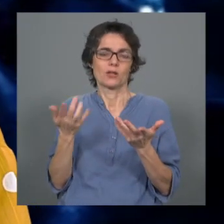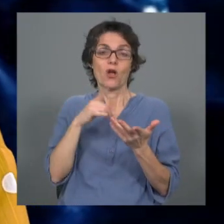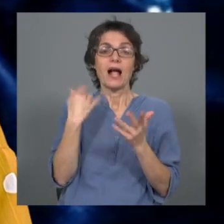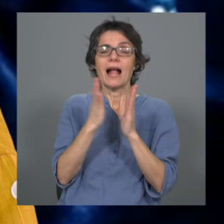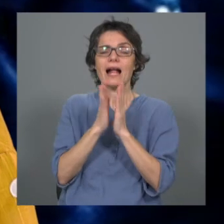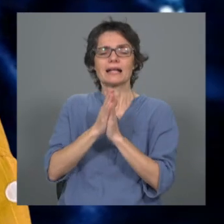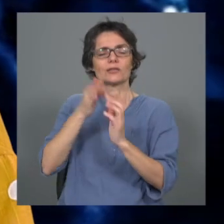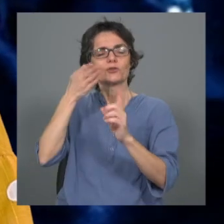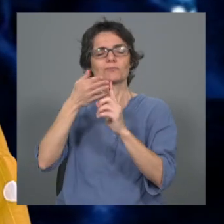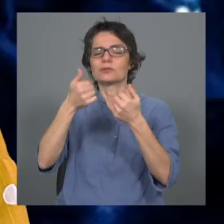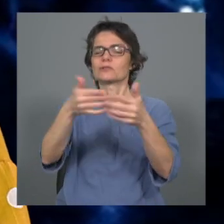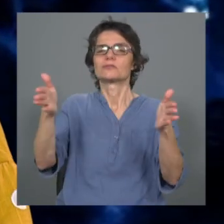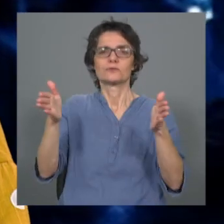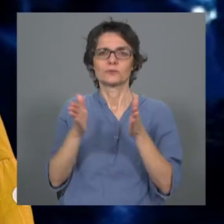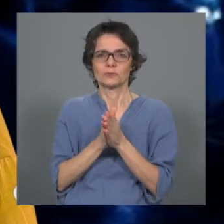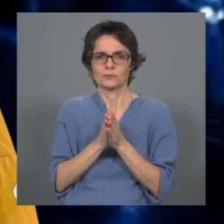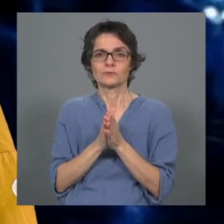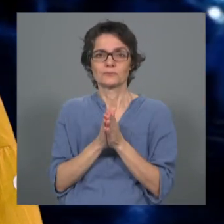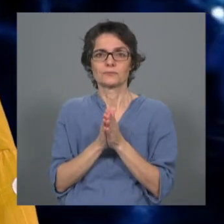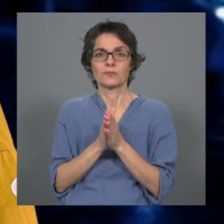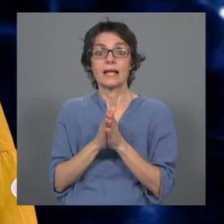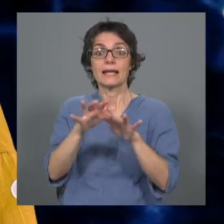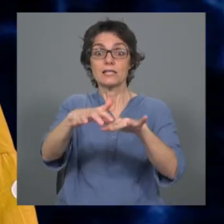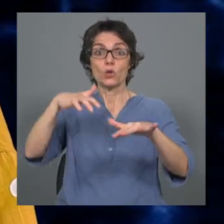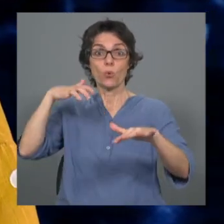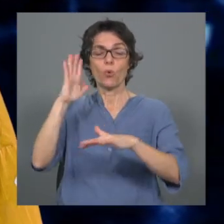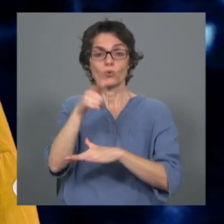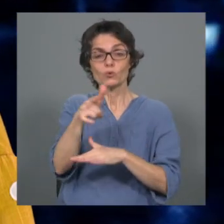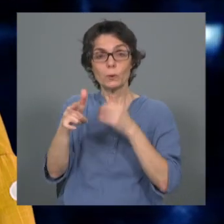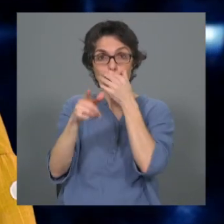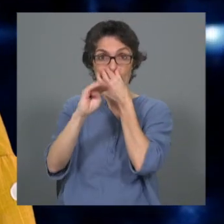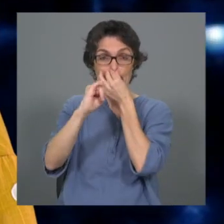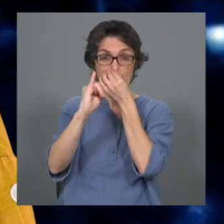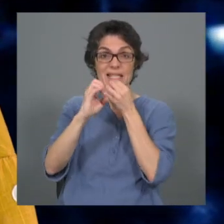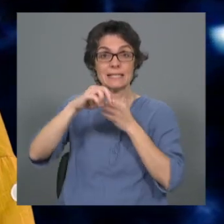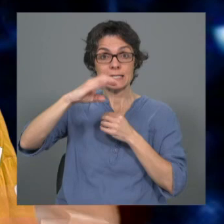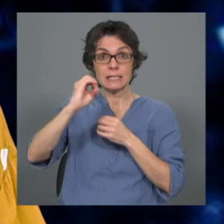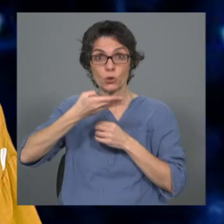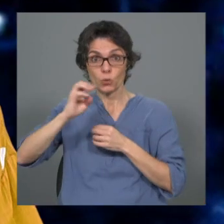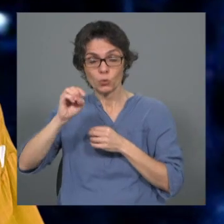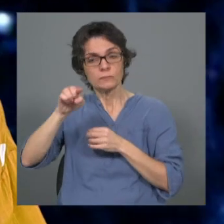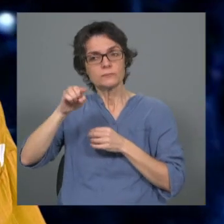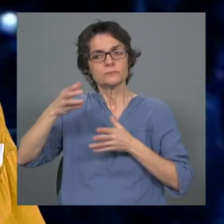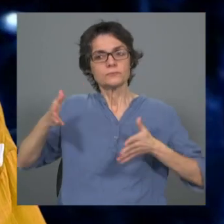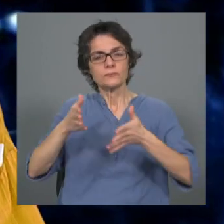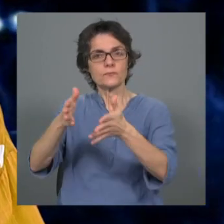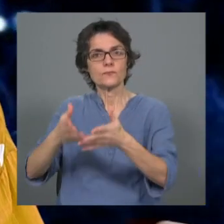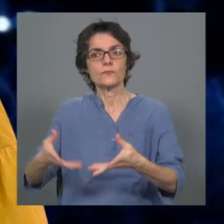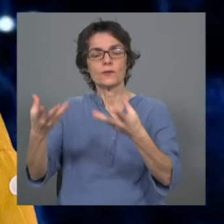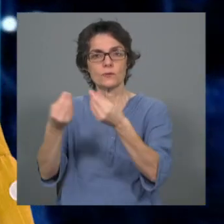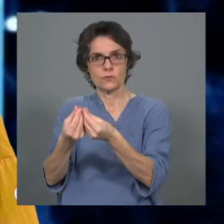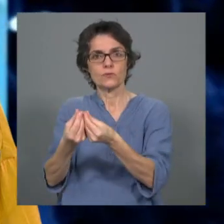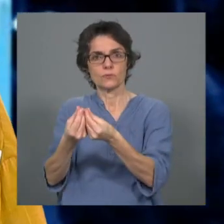Portanto, o sínodo era também um caminho de se repensar a Igreja para ser cada vez mais